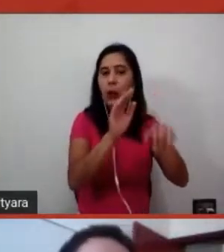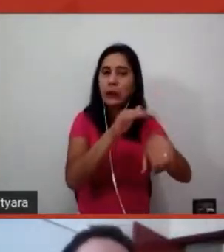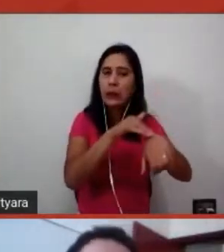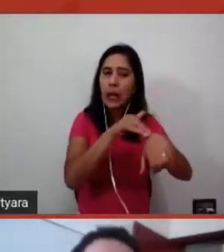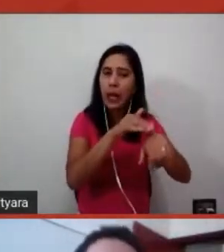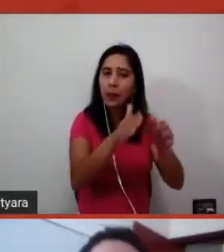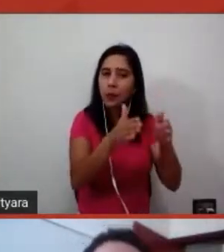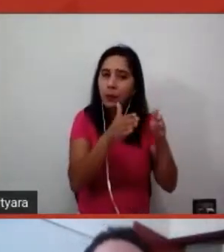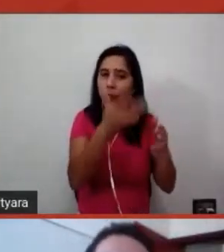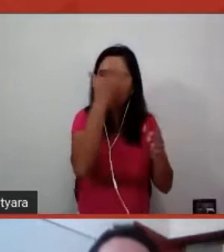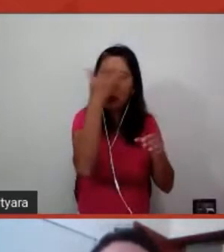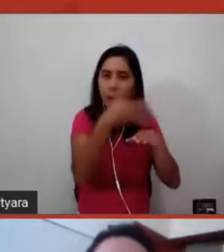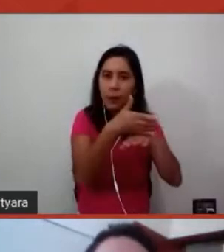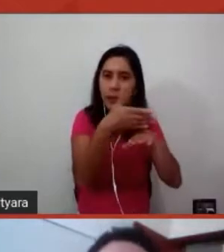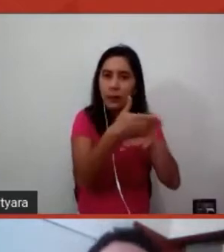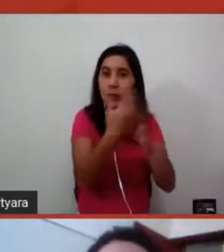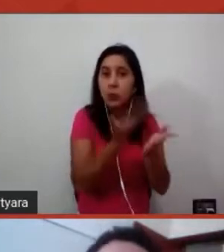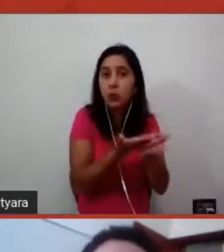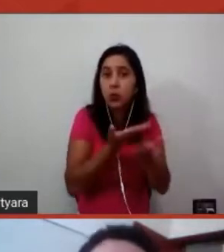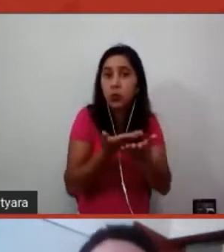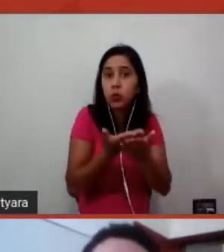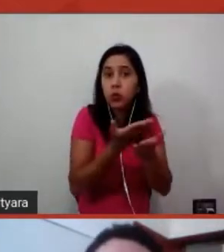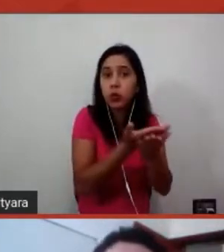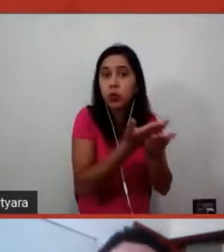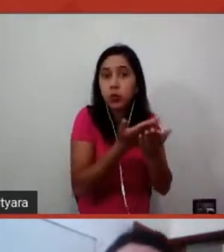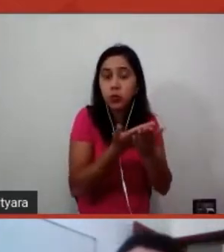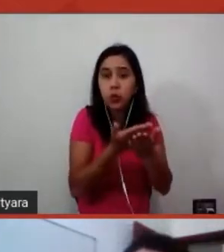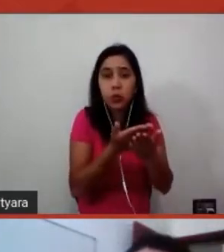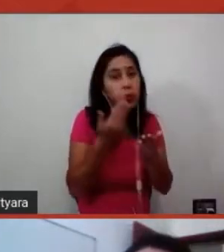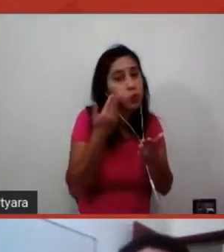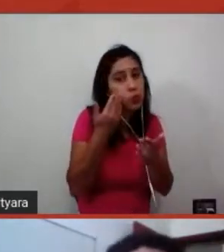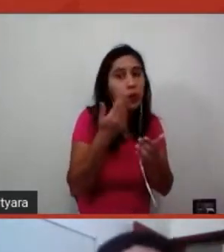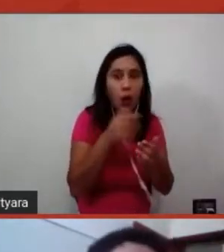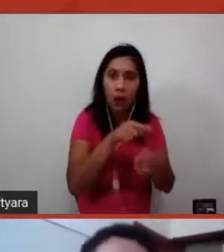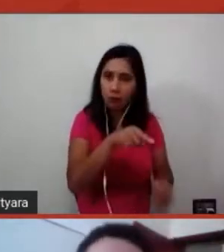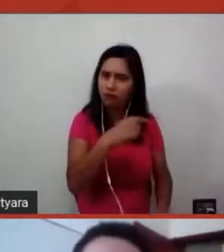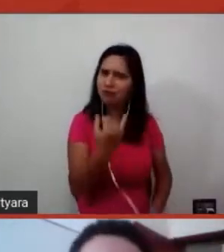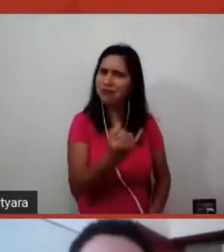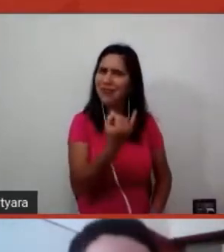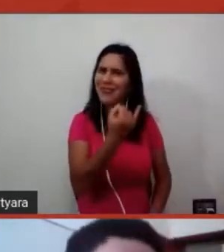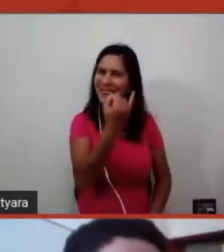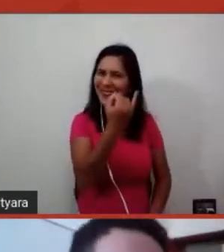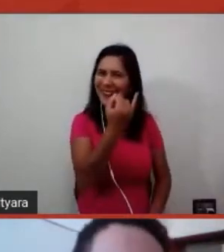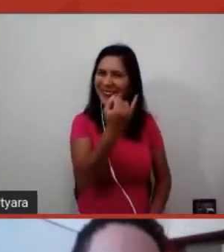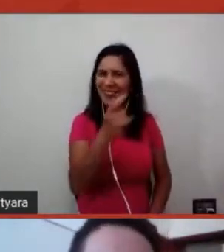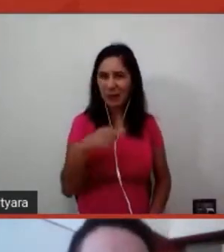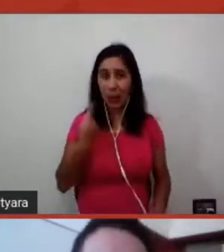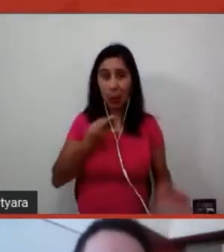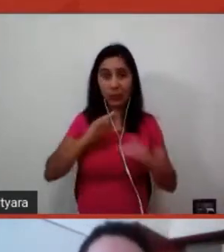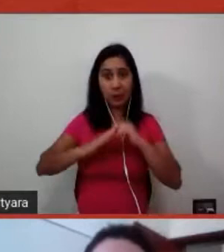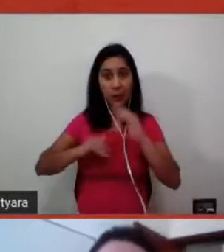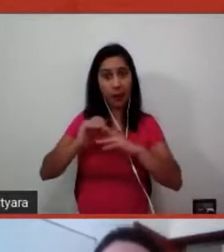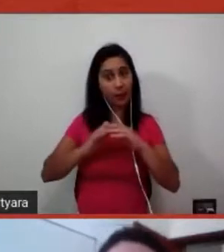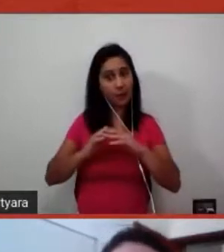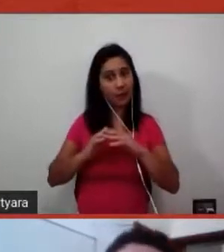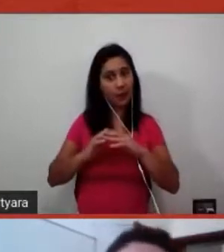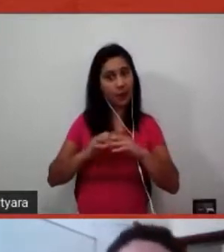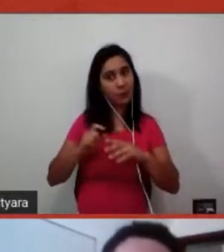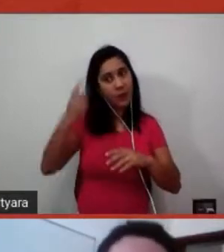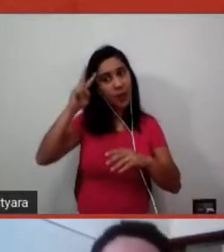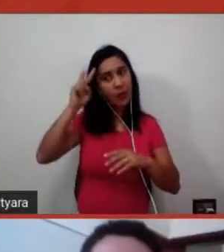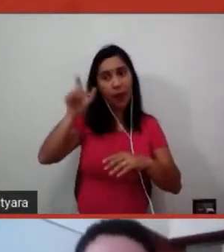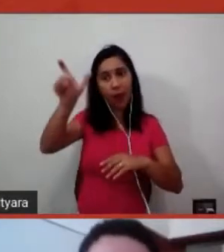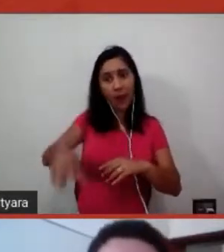reservado para os participantes da oficina estudarem, né? Isso é muito importante, inclusive, na nossa prática, né? A gente tem que sempre lembrar que os nossos alunos precisam